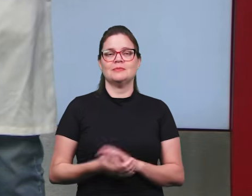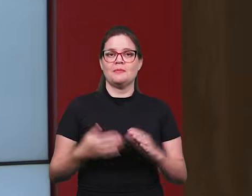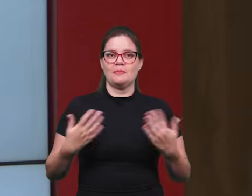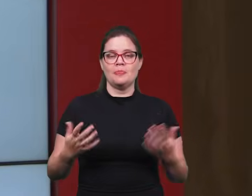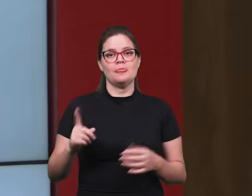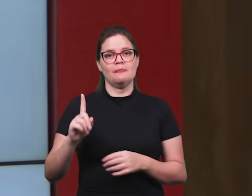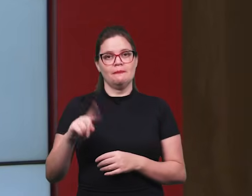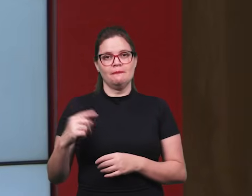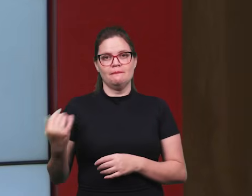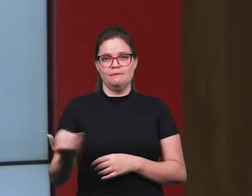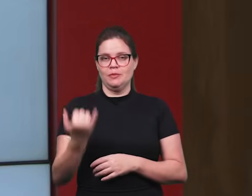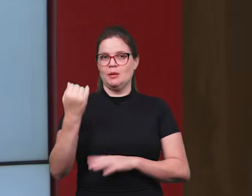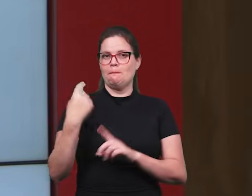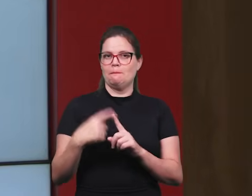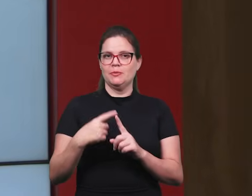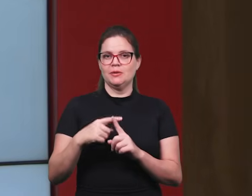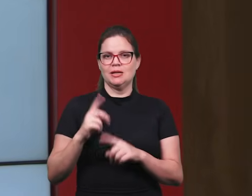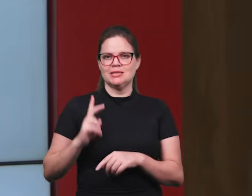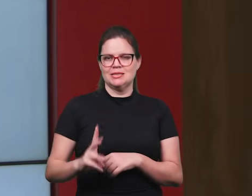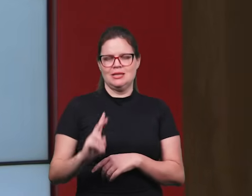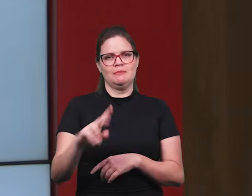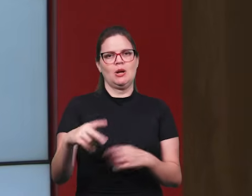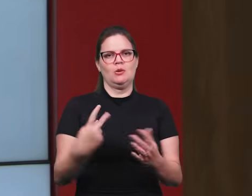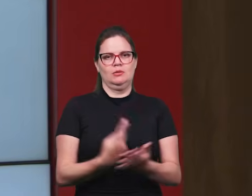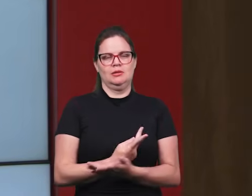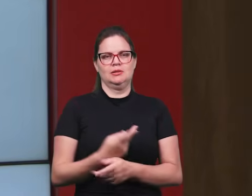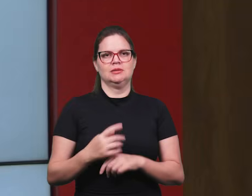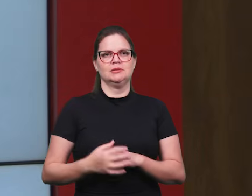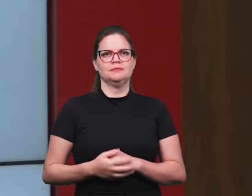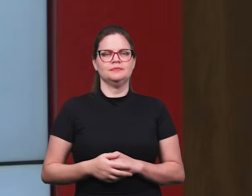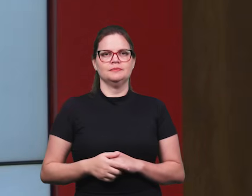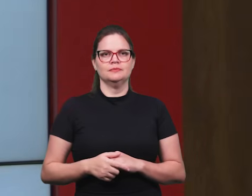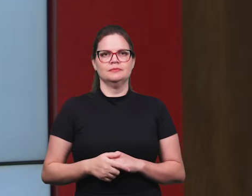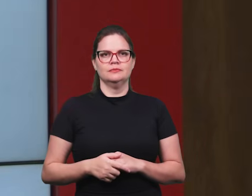muito importante, Hugo, porque é uma coisa muito recorrente.